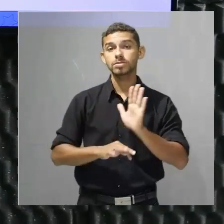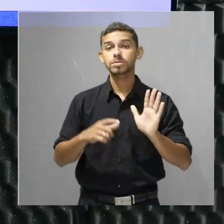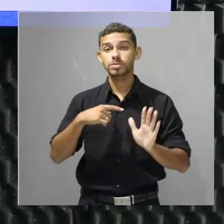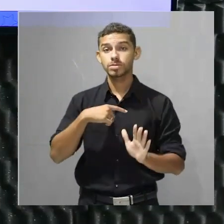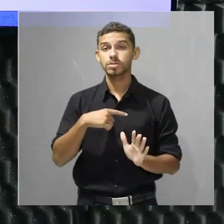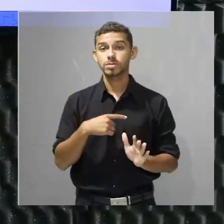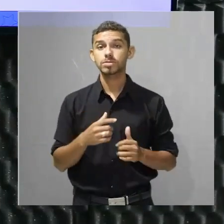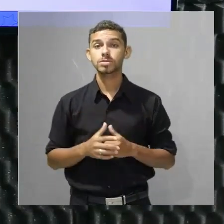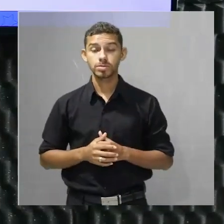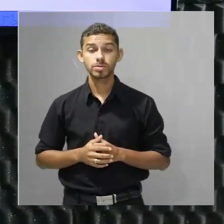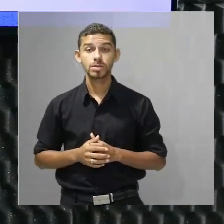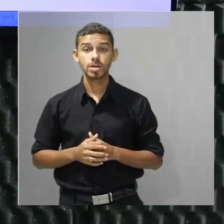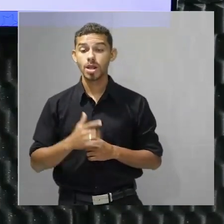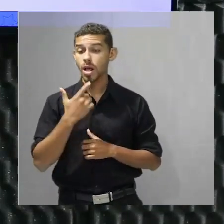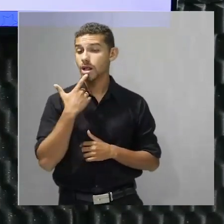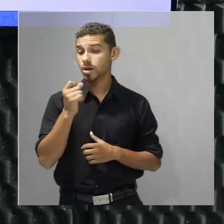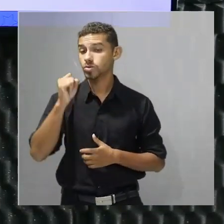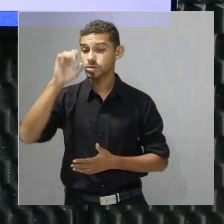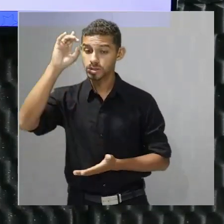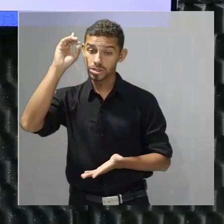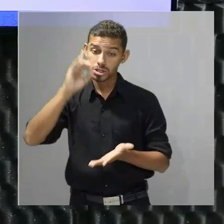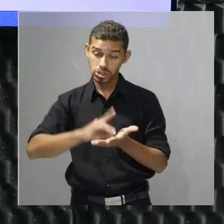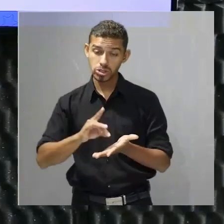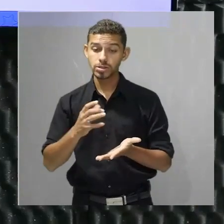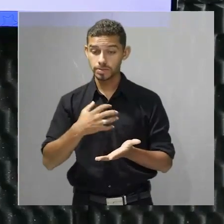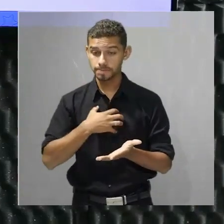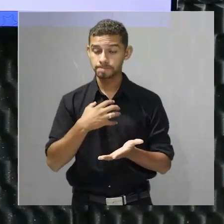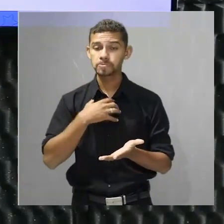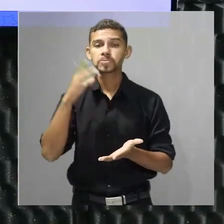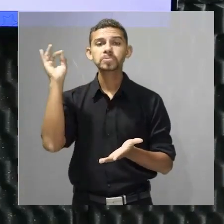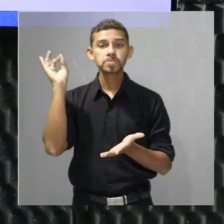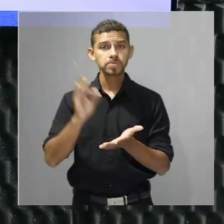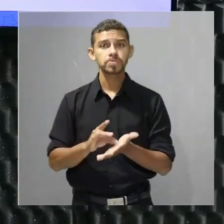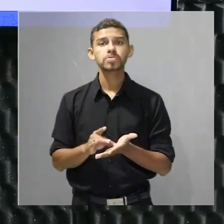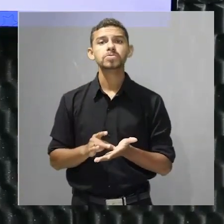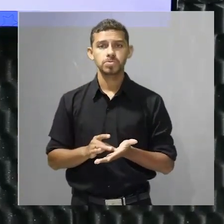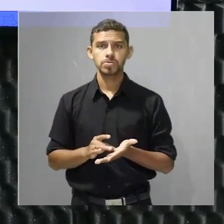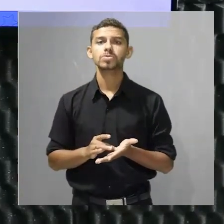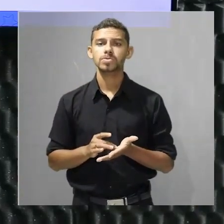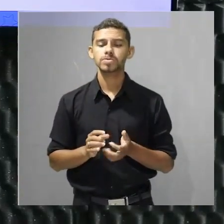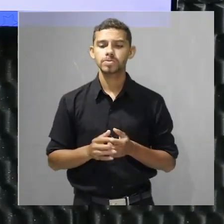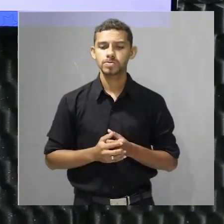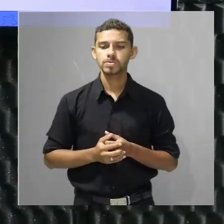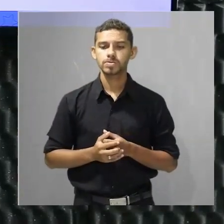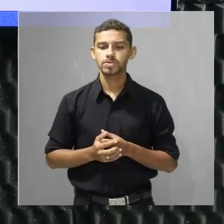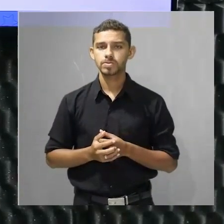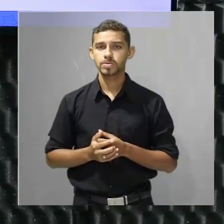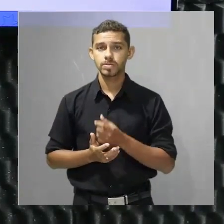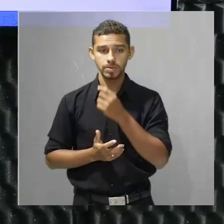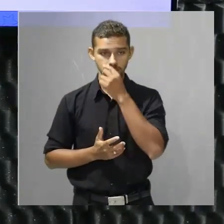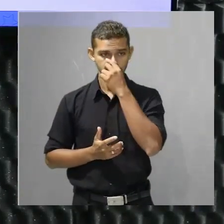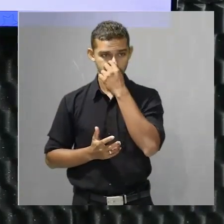temos a linguagem denotativa a linguagem utilizada no seu sentido real